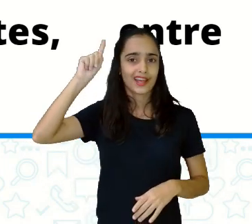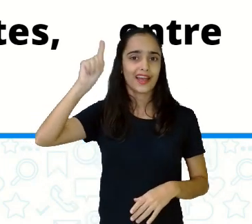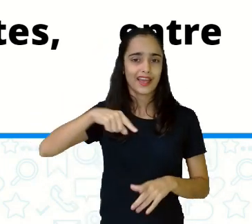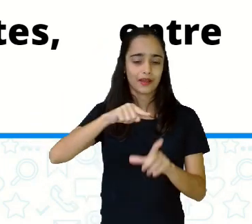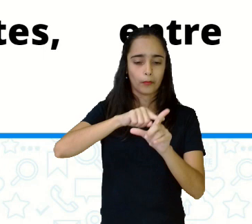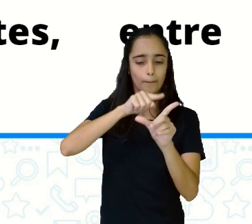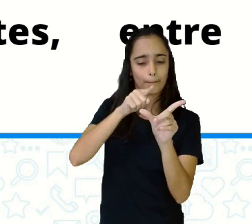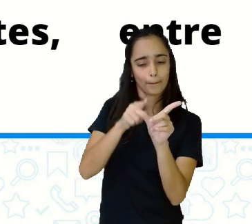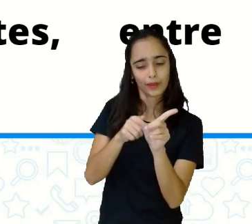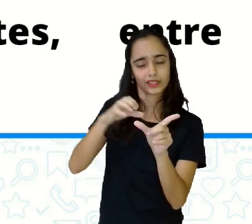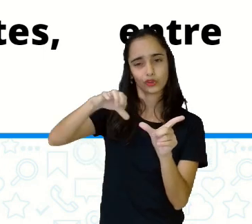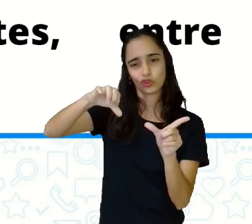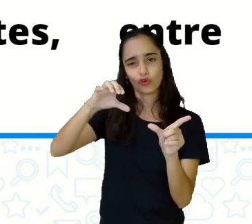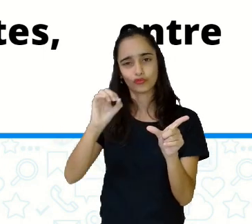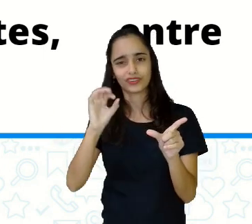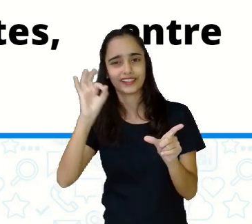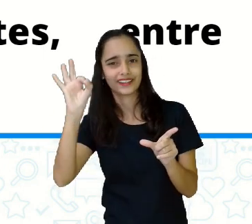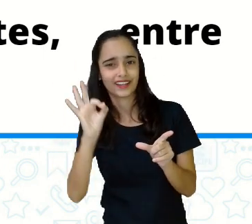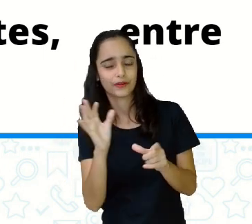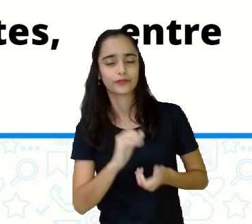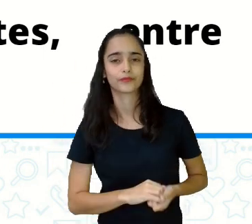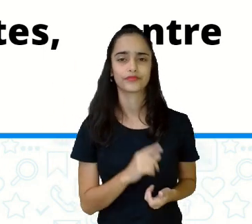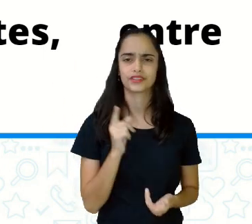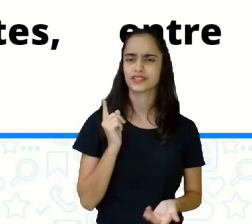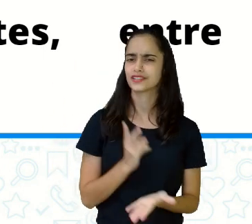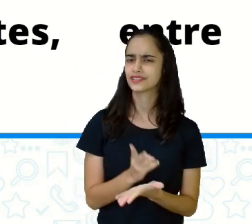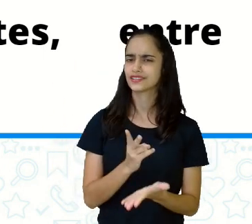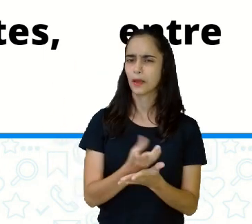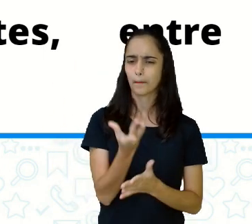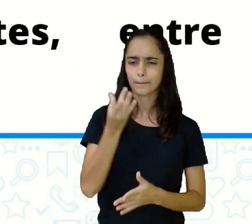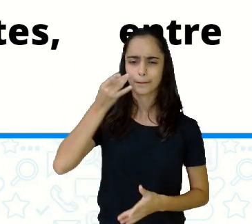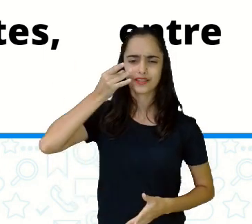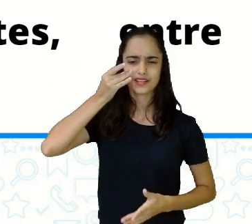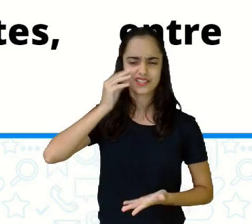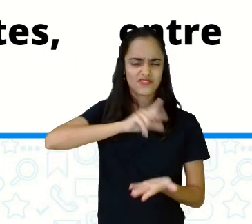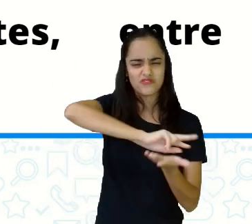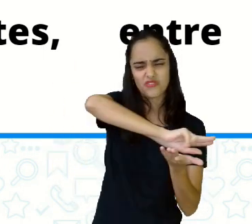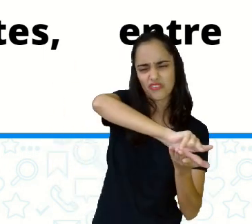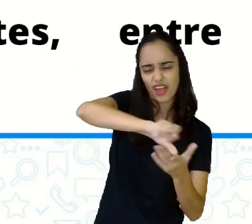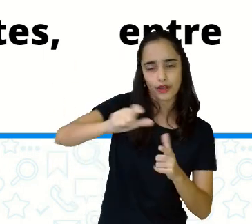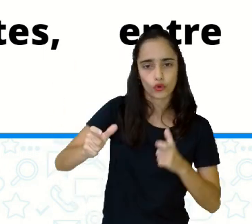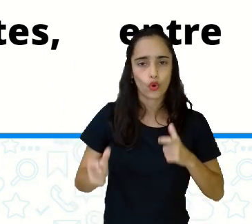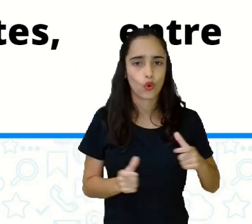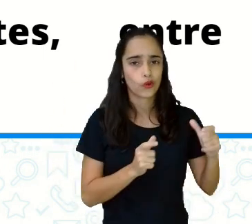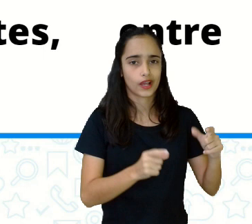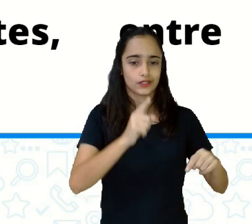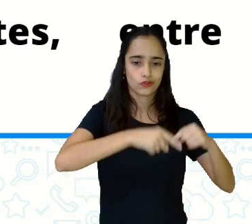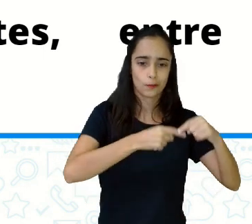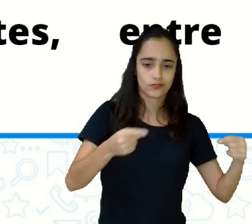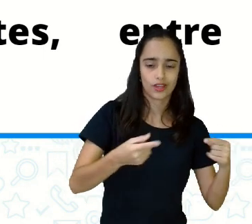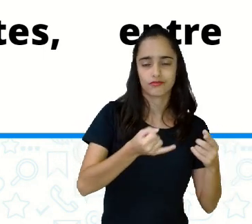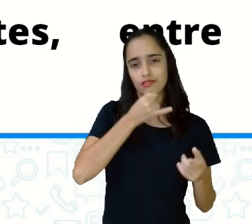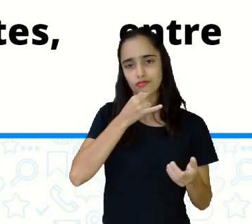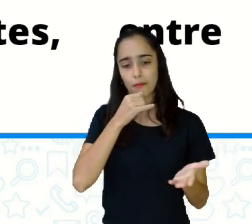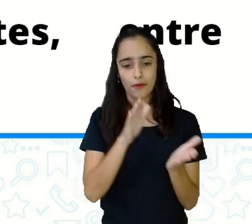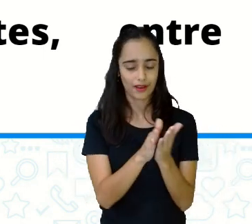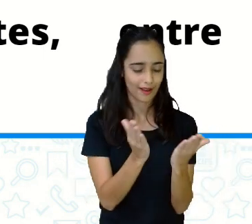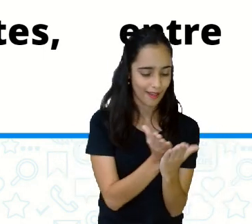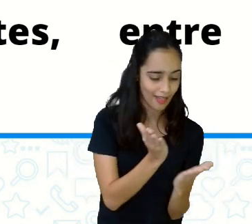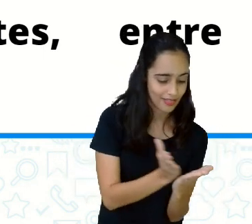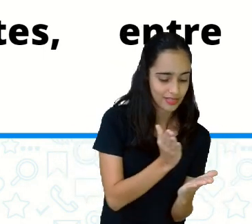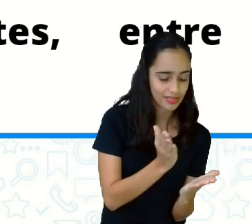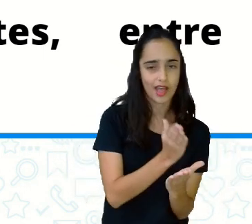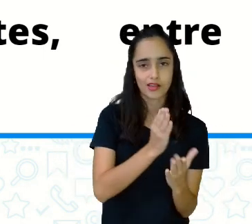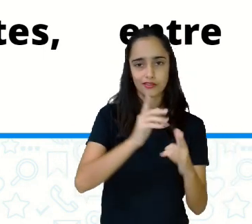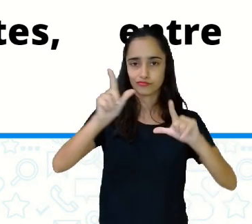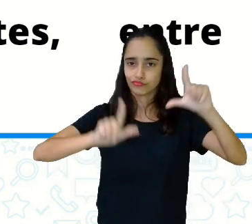graus. Ele está presente nos mais diferentes lugares e objetos, como nos cadernos, na televisão, nas